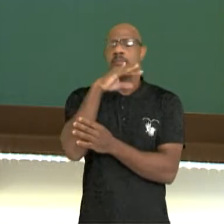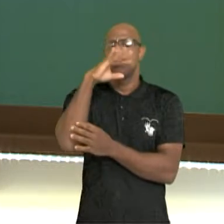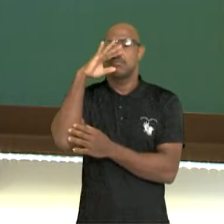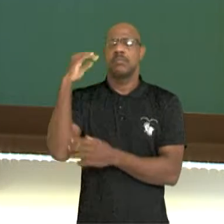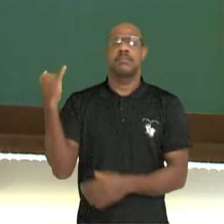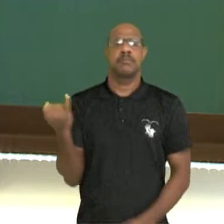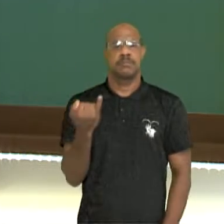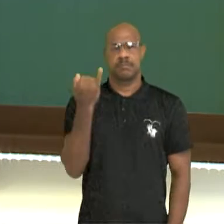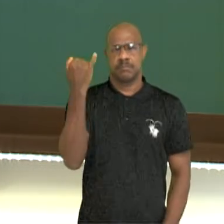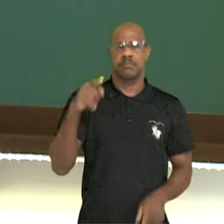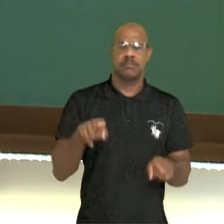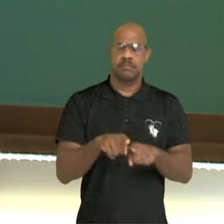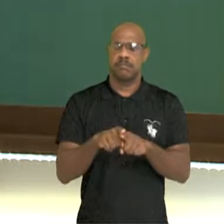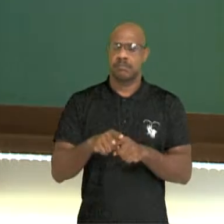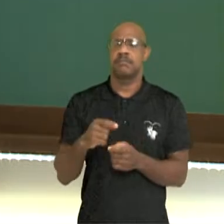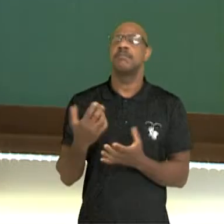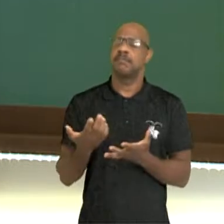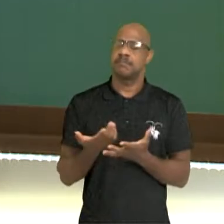importantes na natureza.